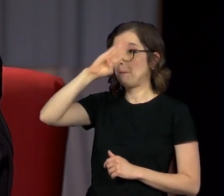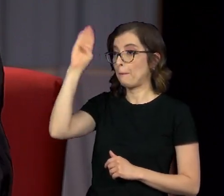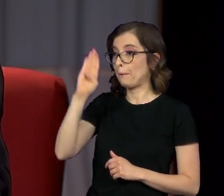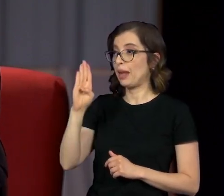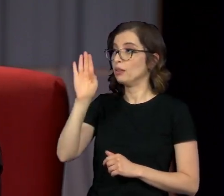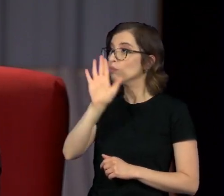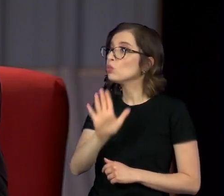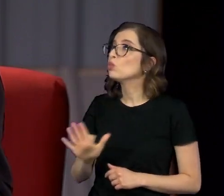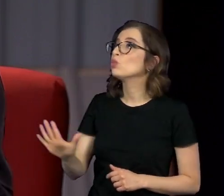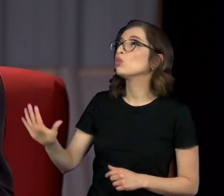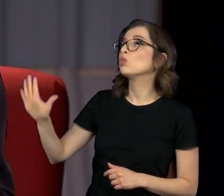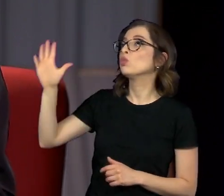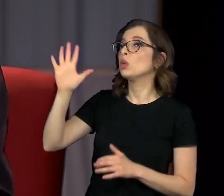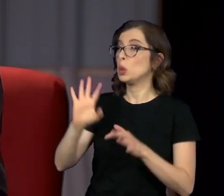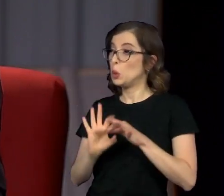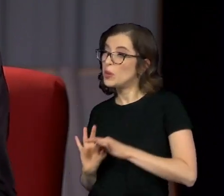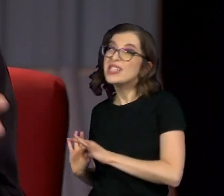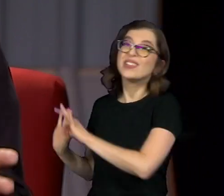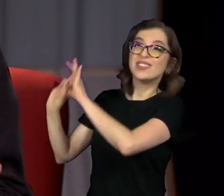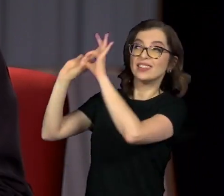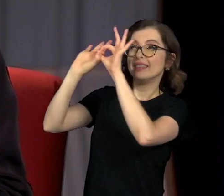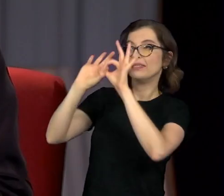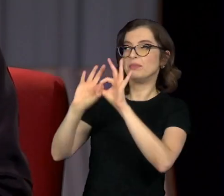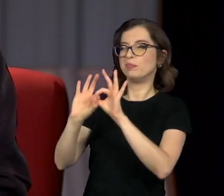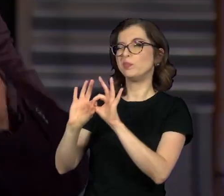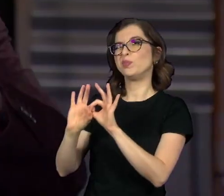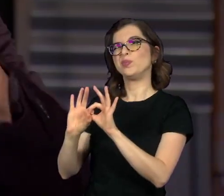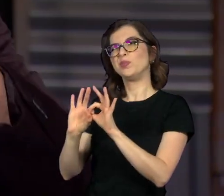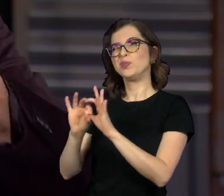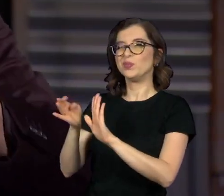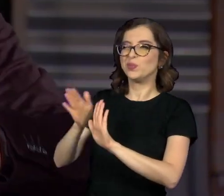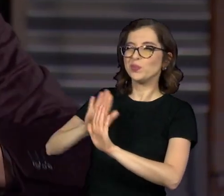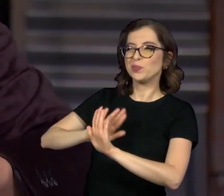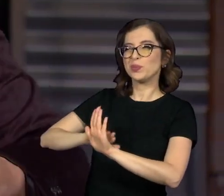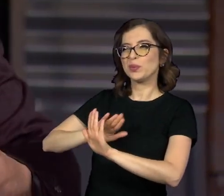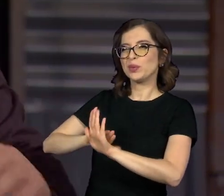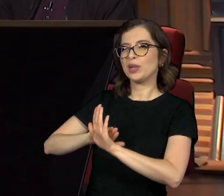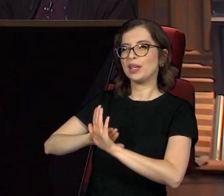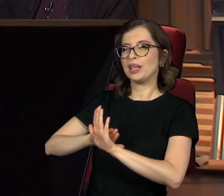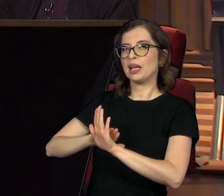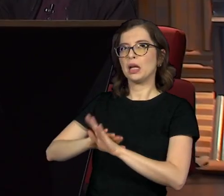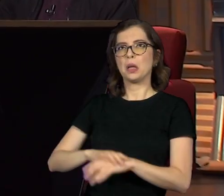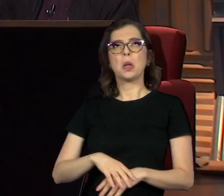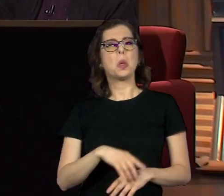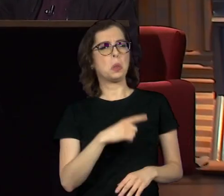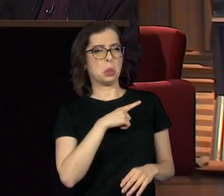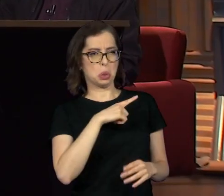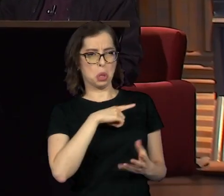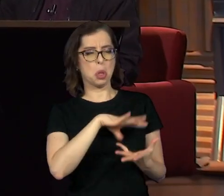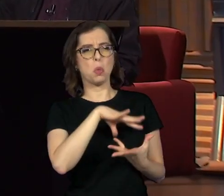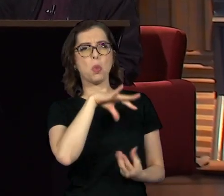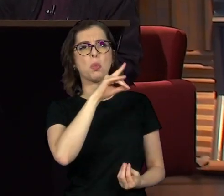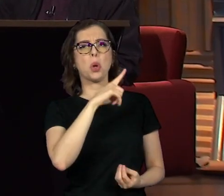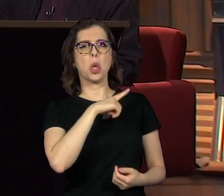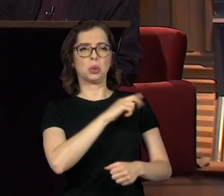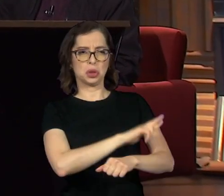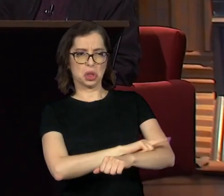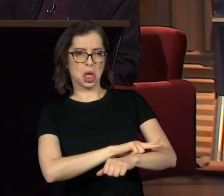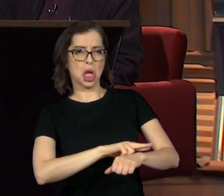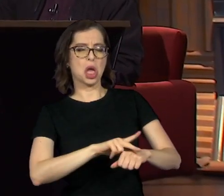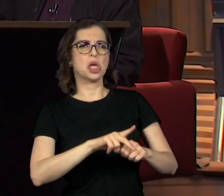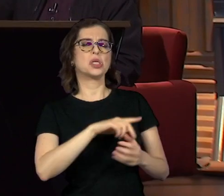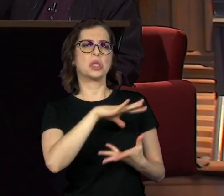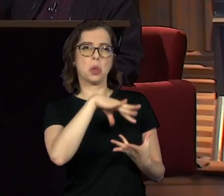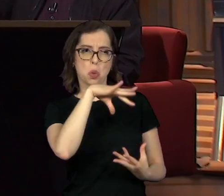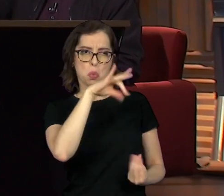superficial, incutindo isto na educação das pessoas. E vai tocando que aí, era pessoal. uma democracia racial. E a gente sabe que não é.